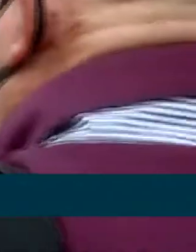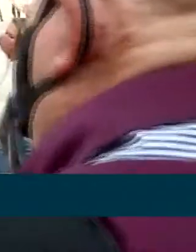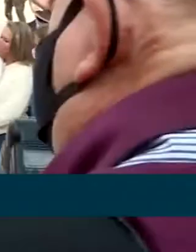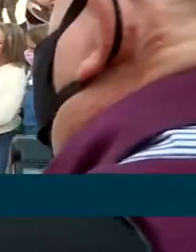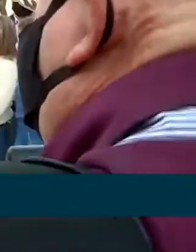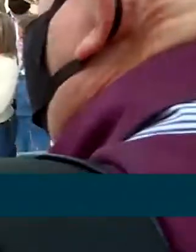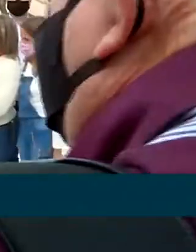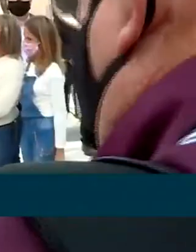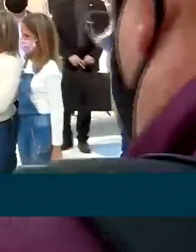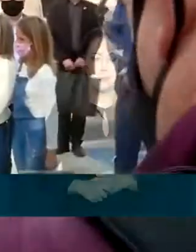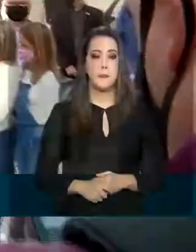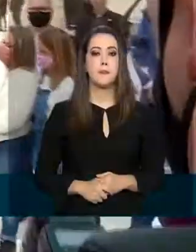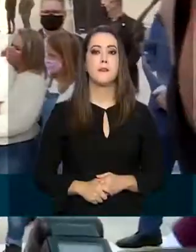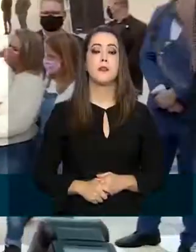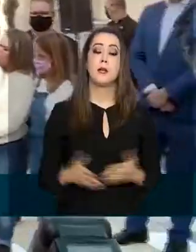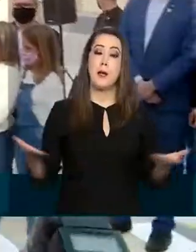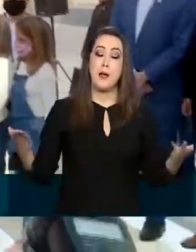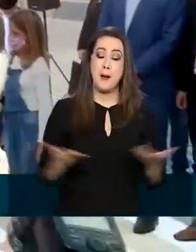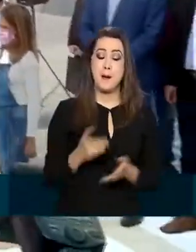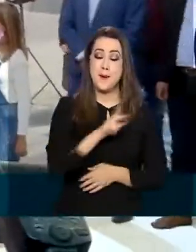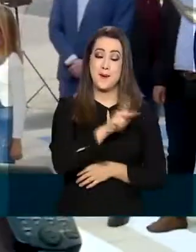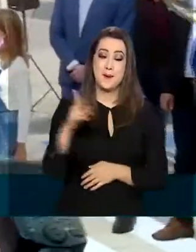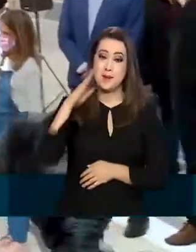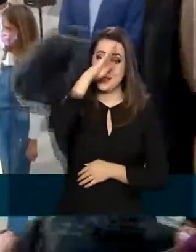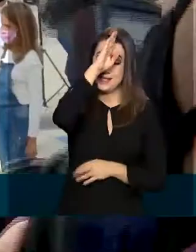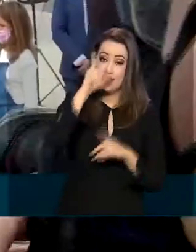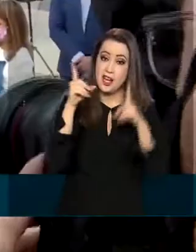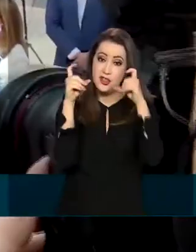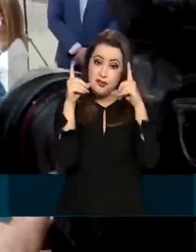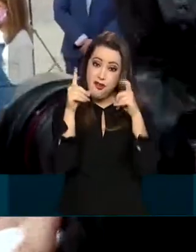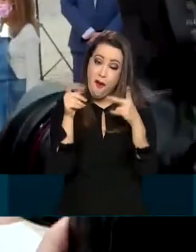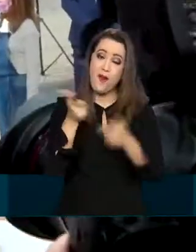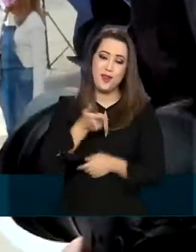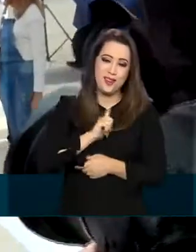O presidente tira fotos, concede autógrafos,